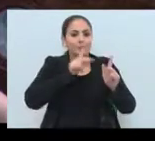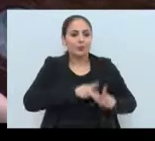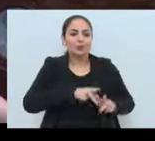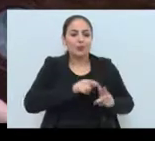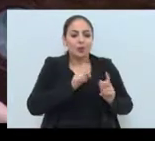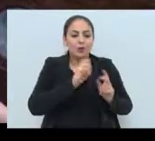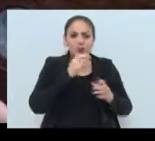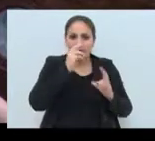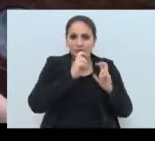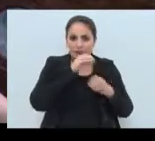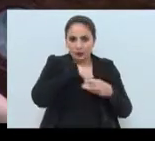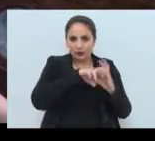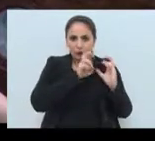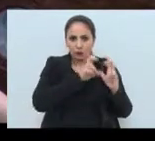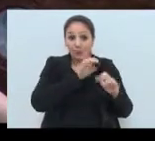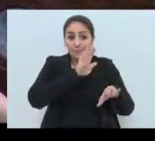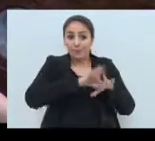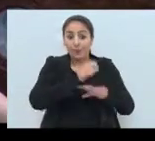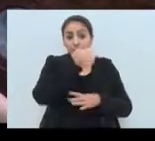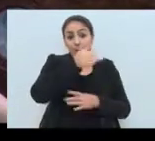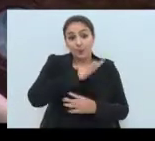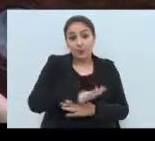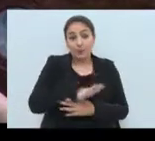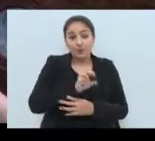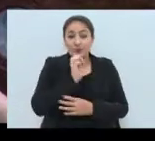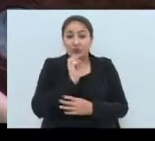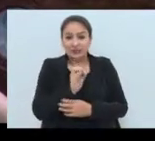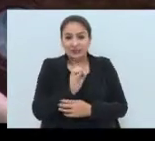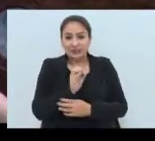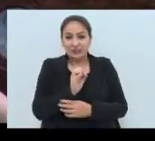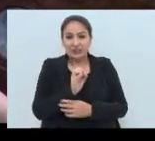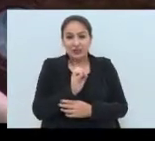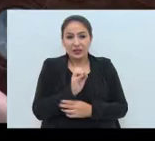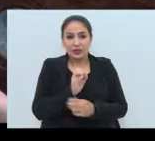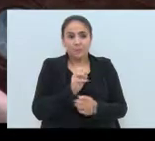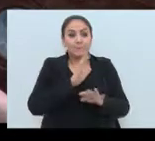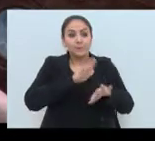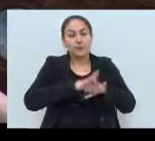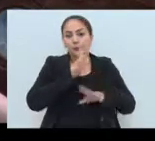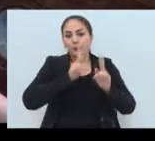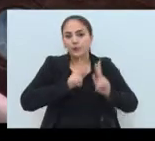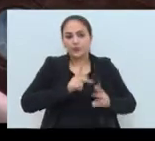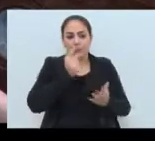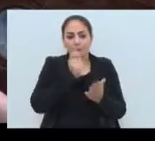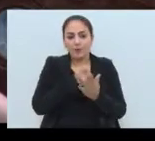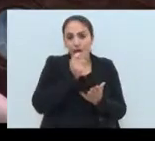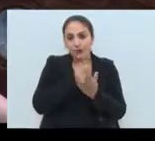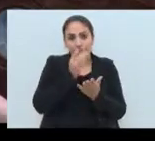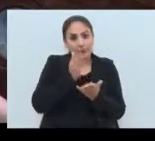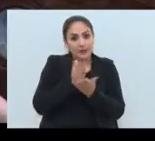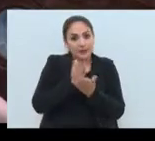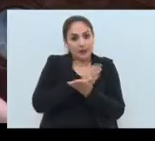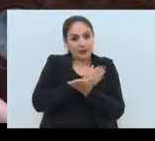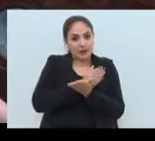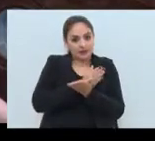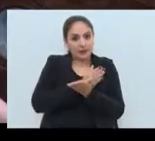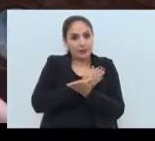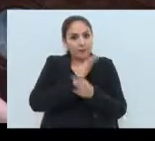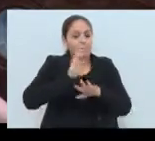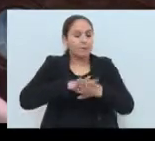mais barata é a tarifa. Quanto mais pessoas forem isentas ou pagarem meia passagem, mais cara vai ser a